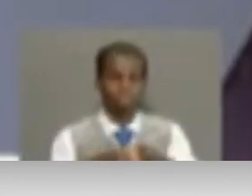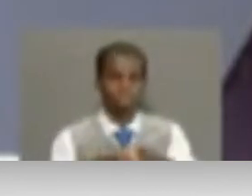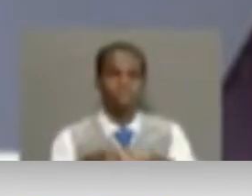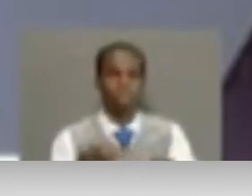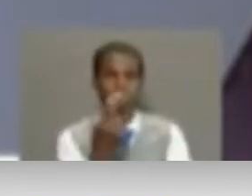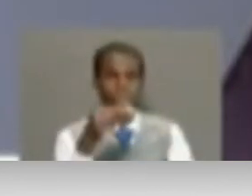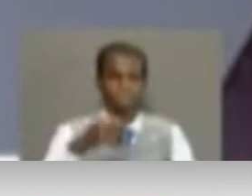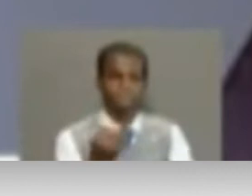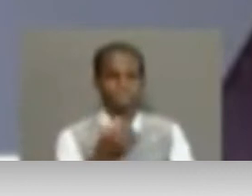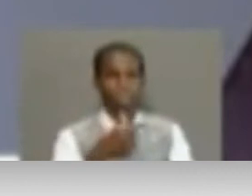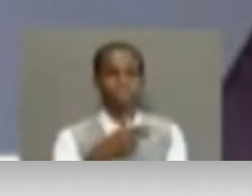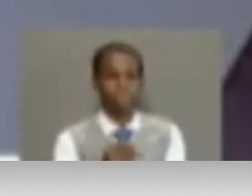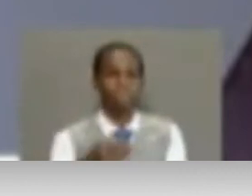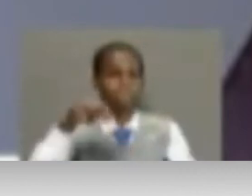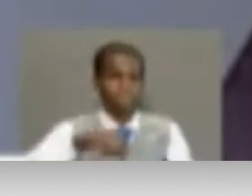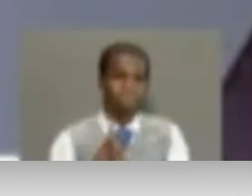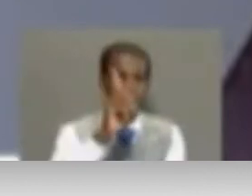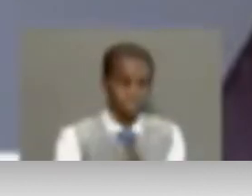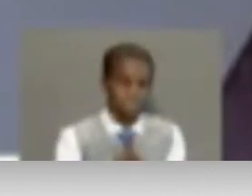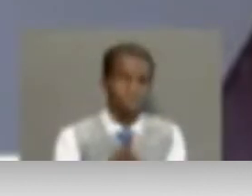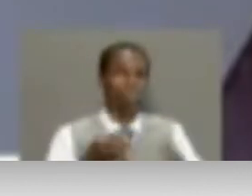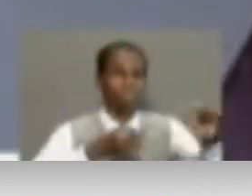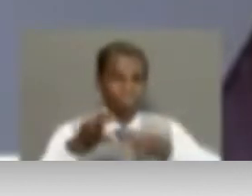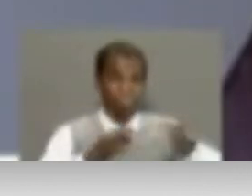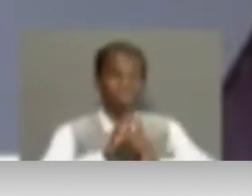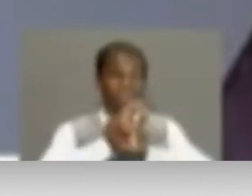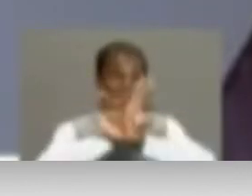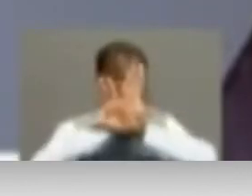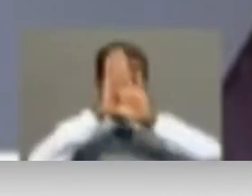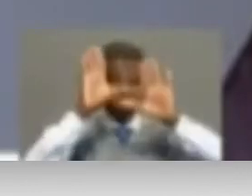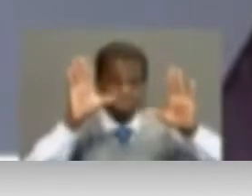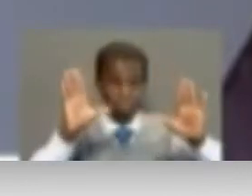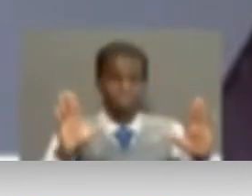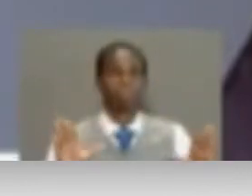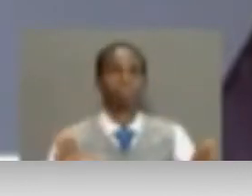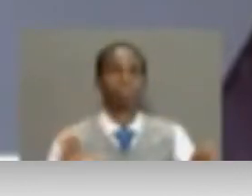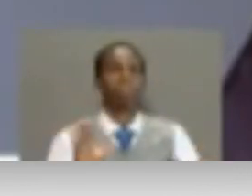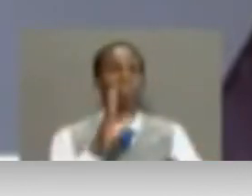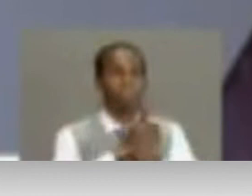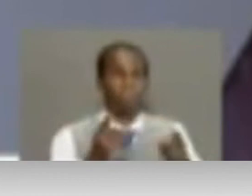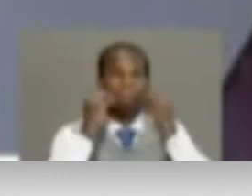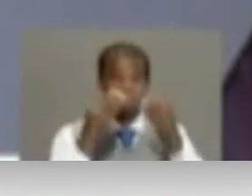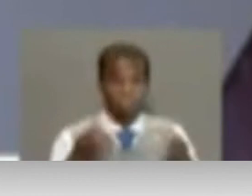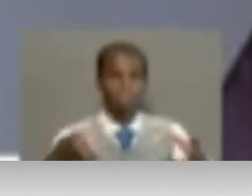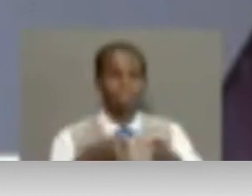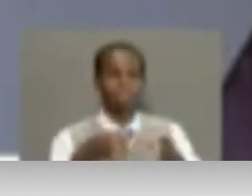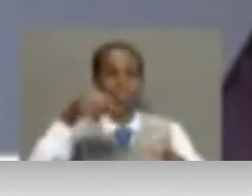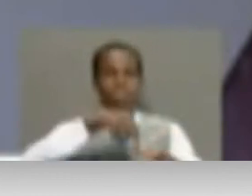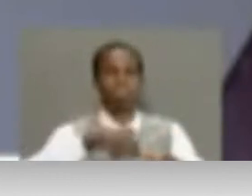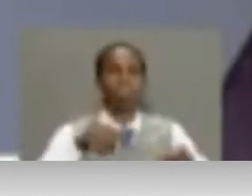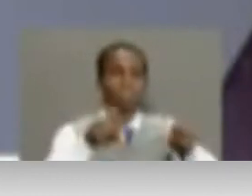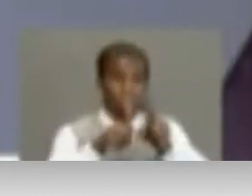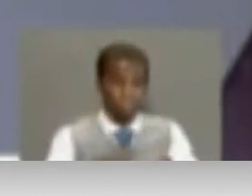todos os elementos que foram, que foram portanto, colocados como sendo irregulares por parte deles. Acho